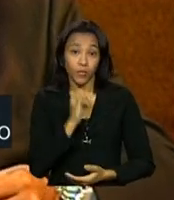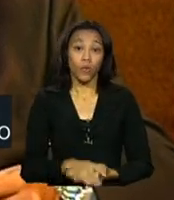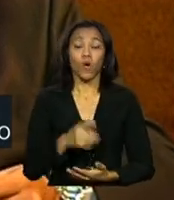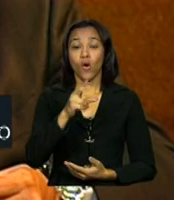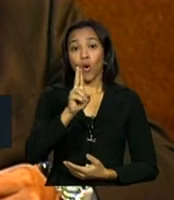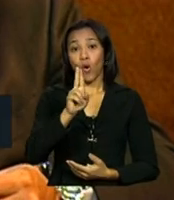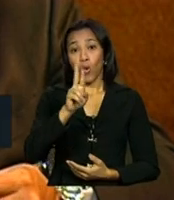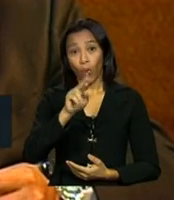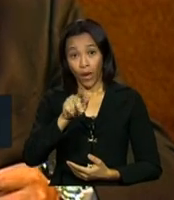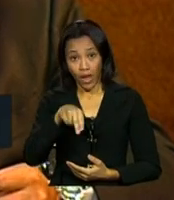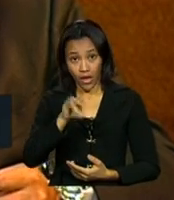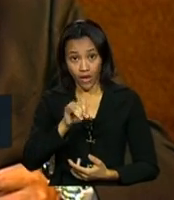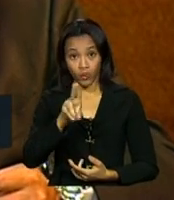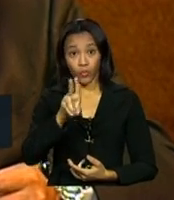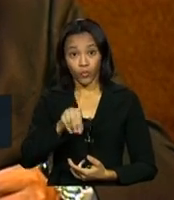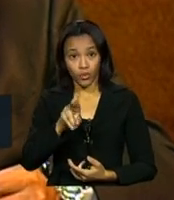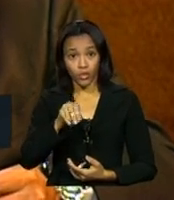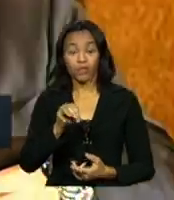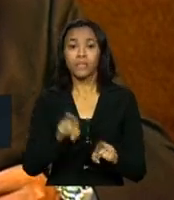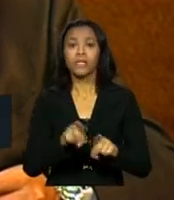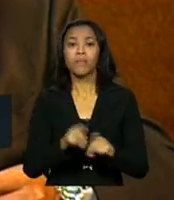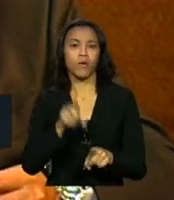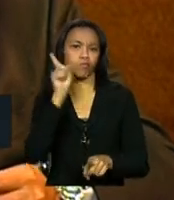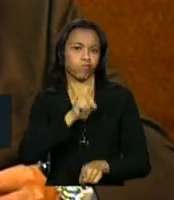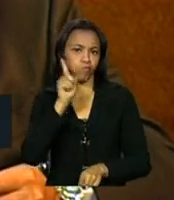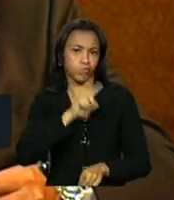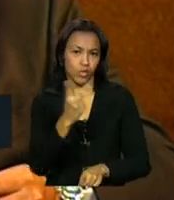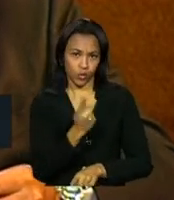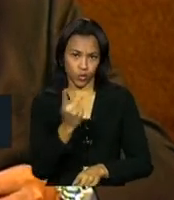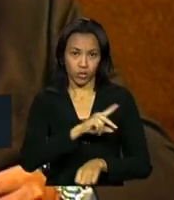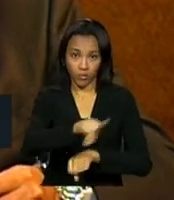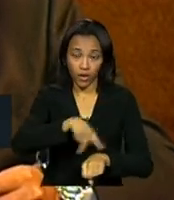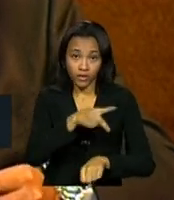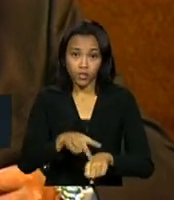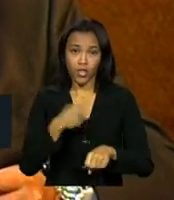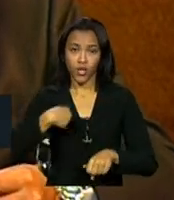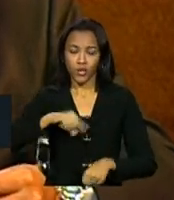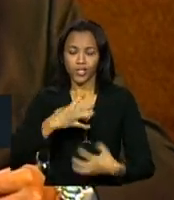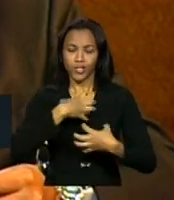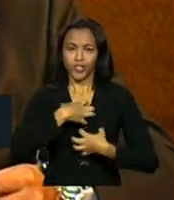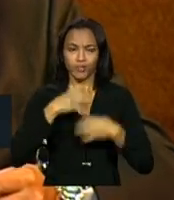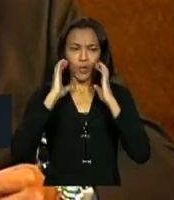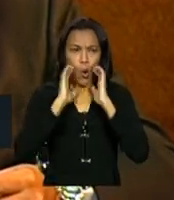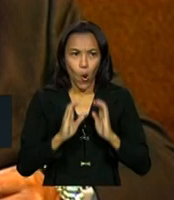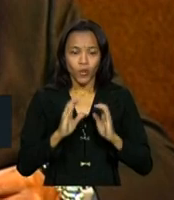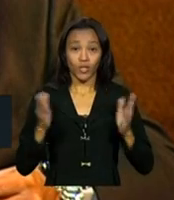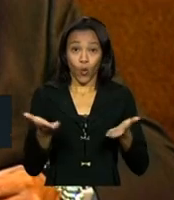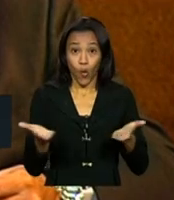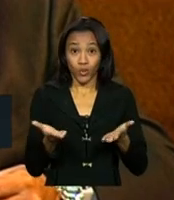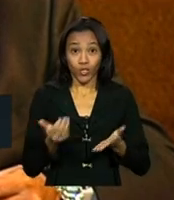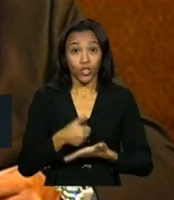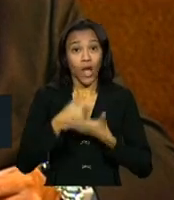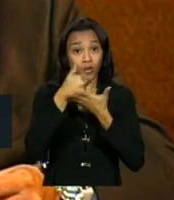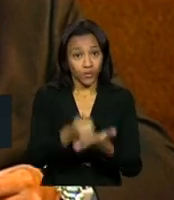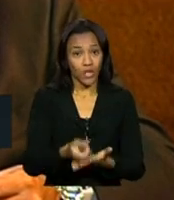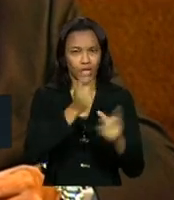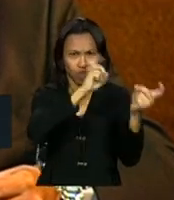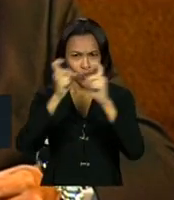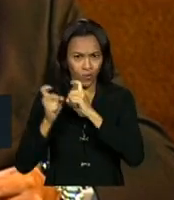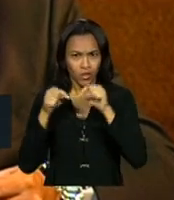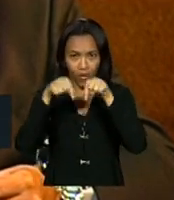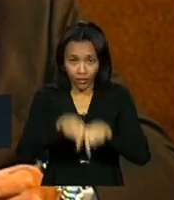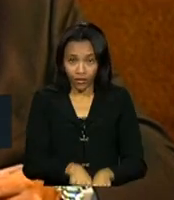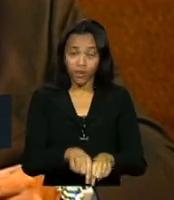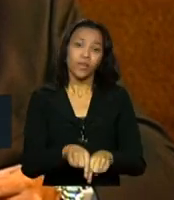Estados Unidos sentimos-nos honrados em participar e fomentar esta discussão que tem por